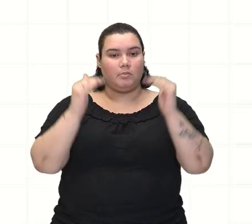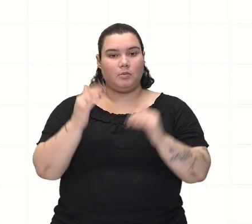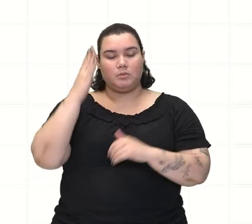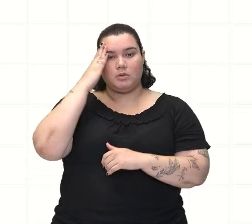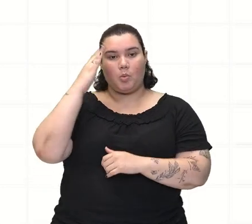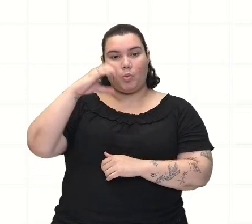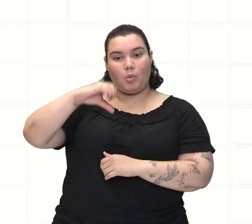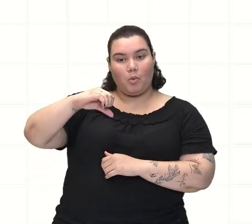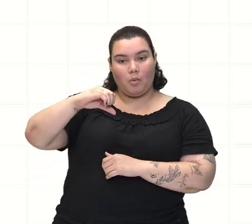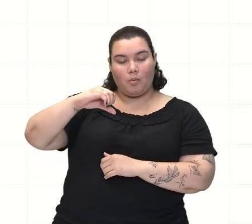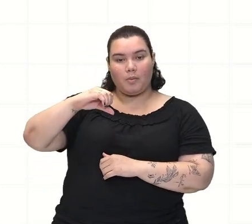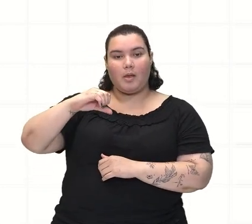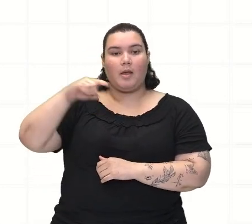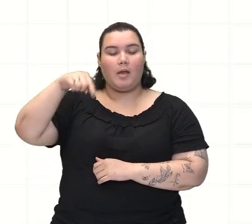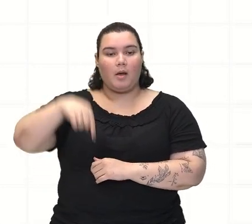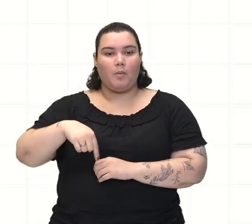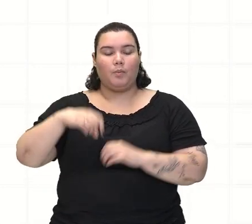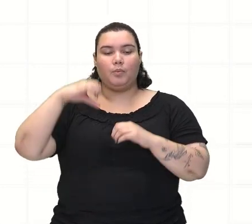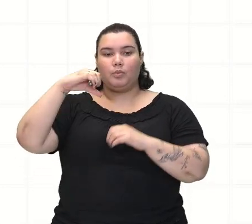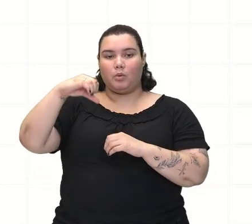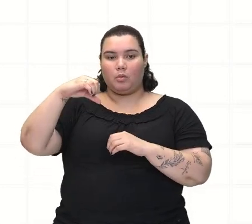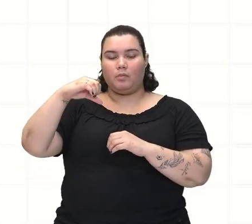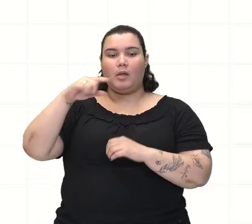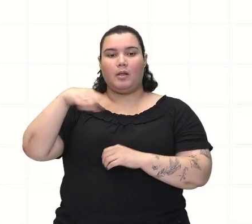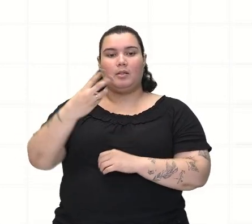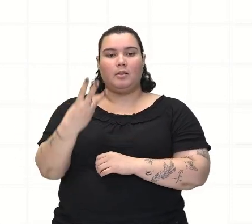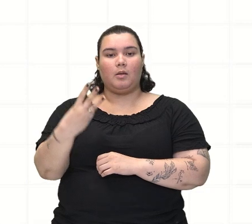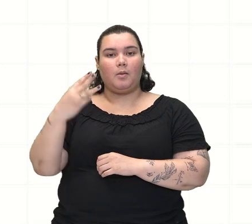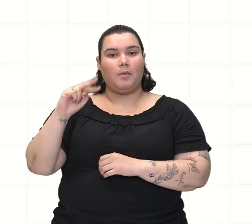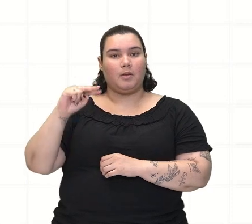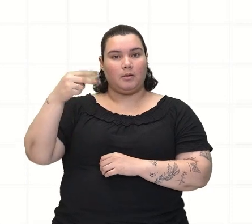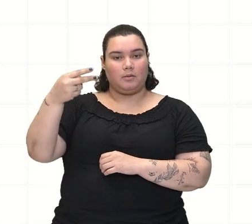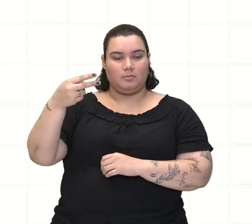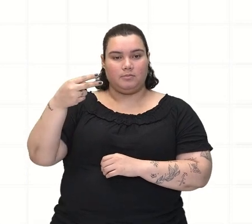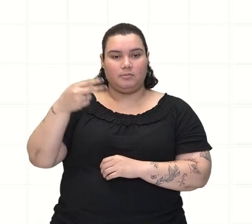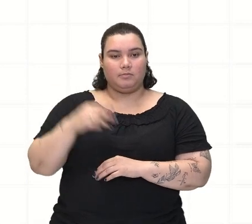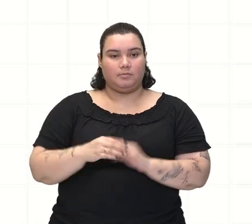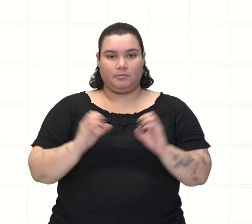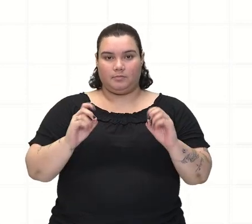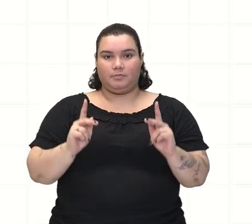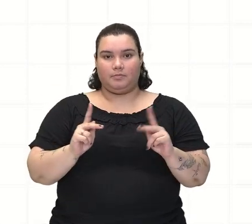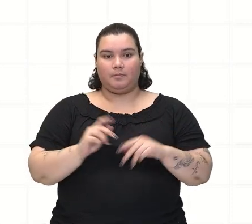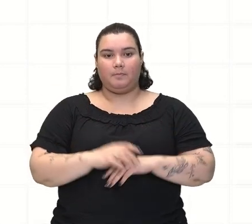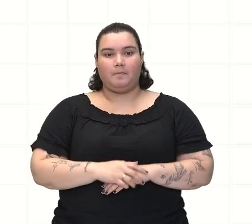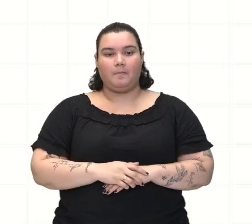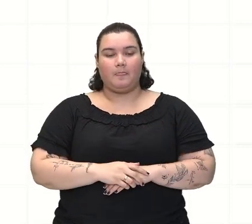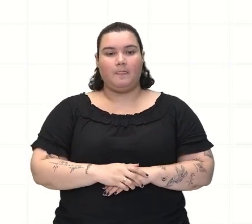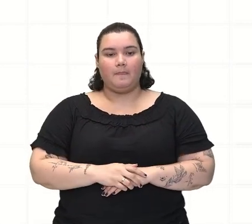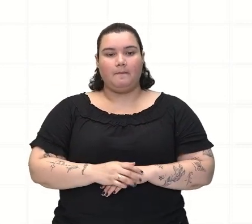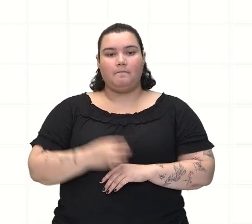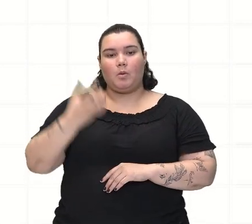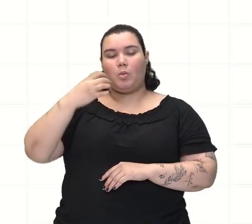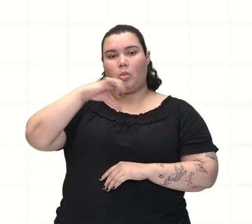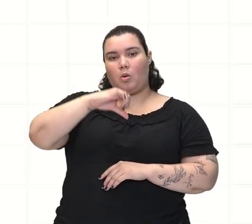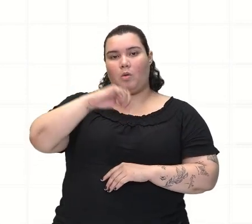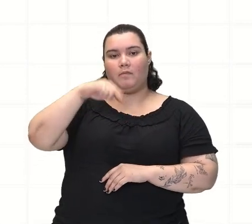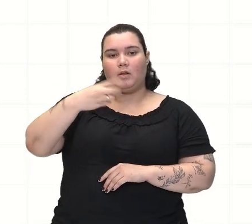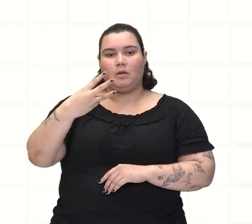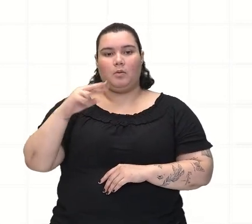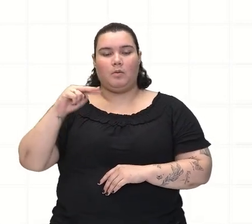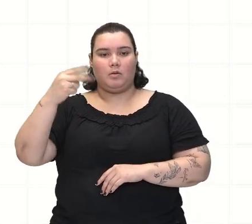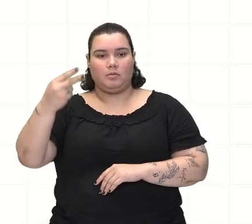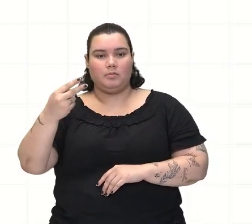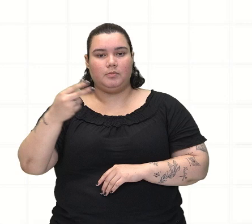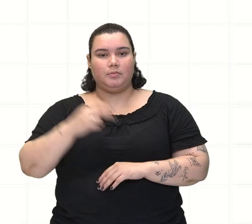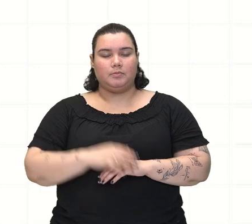o 9 é exatamente quem? 3 ao quadrado. Beleza? Então, 9 é 3 ao quadrado e 3 ao quadrado